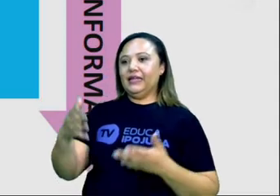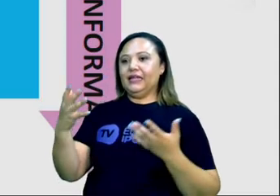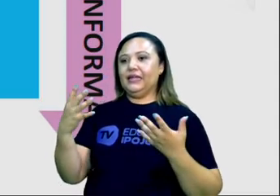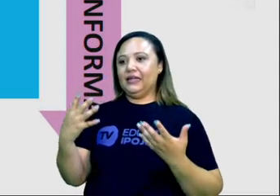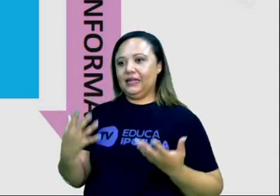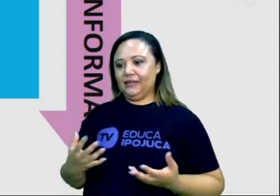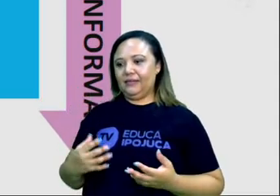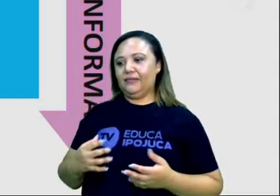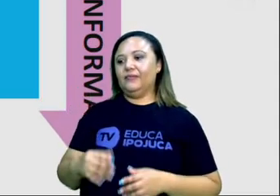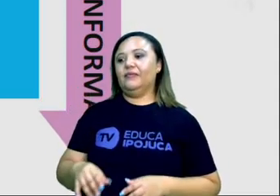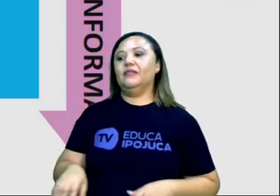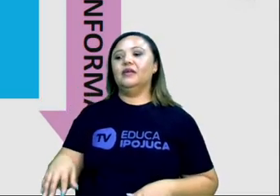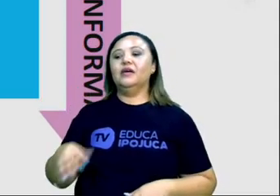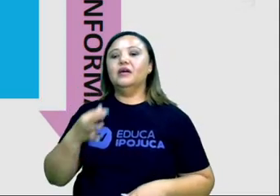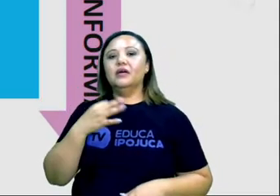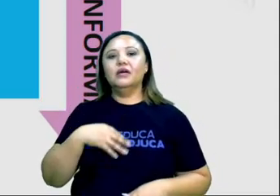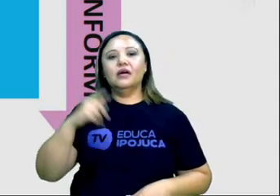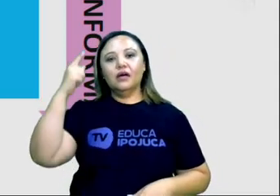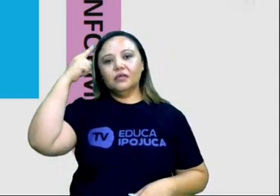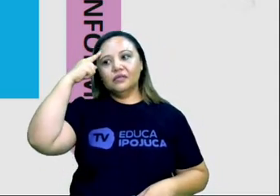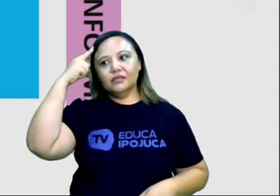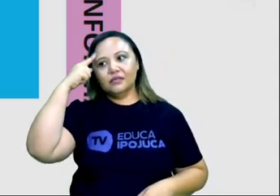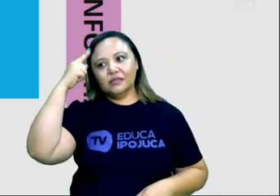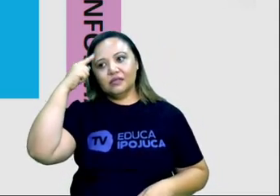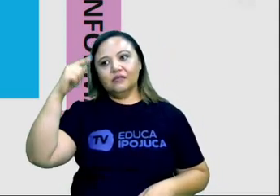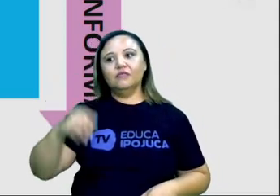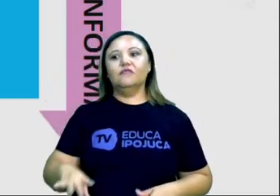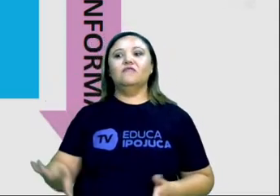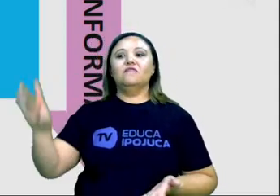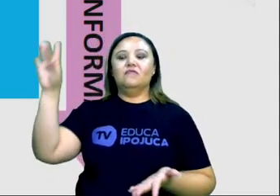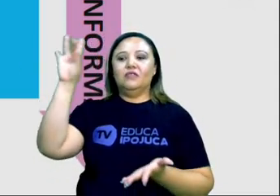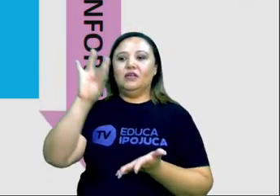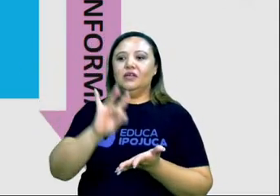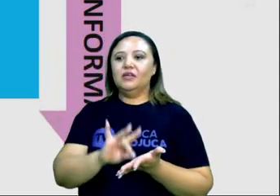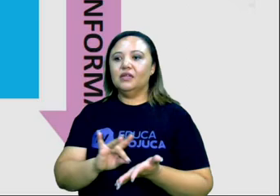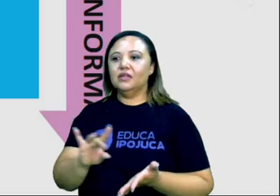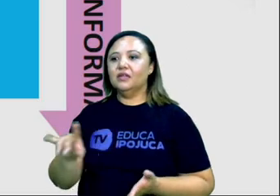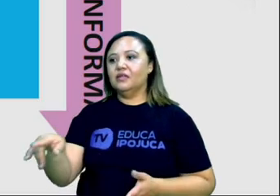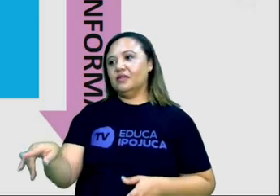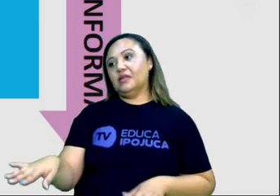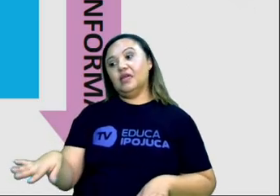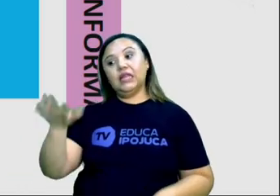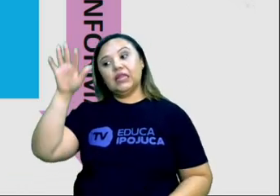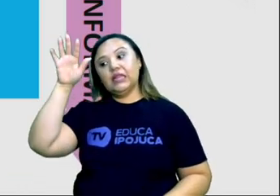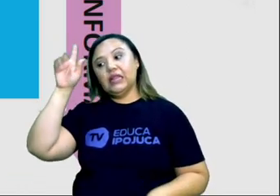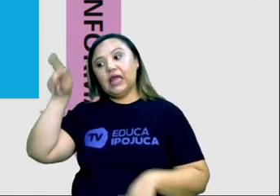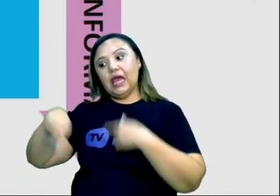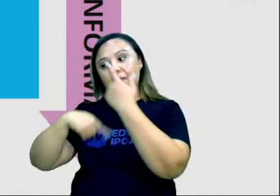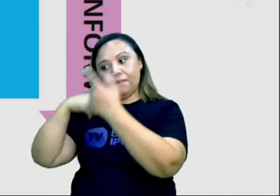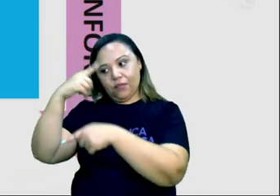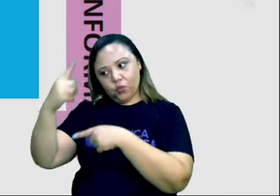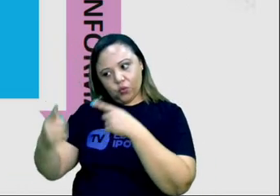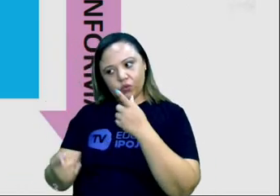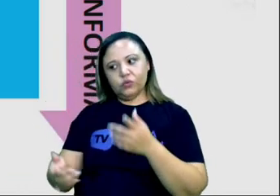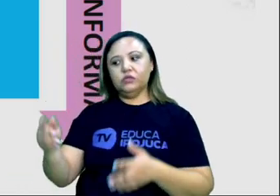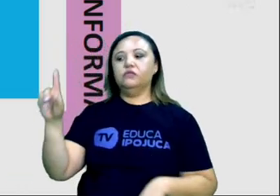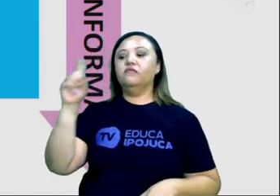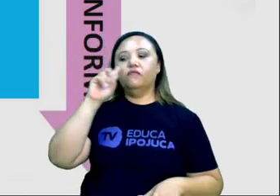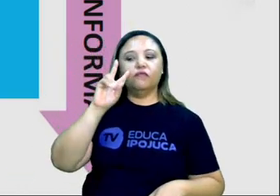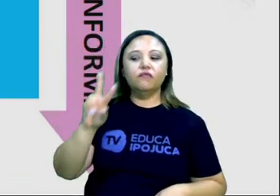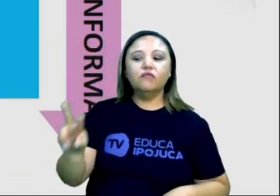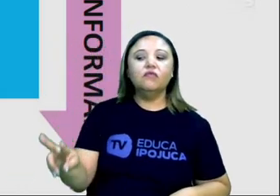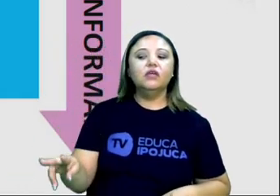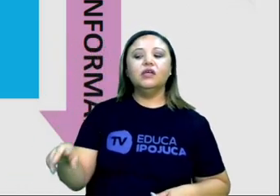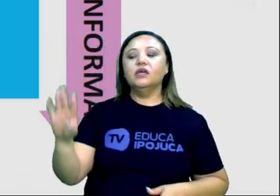válidos e só depois qualificarem os resultados como inconsistentes e com premissas